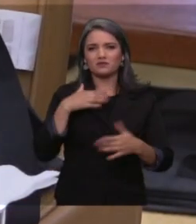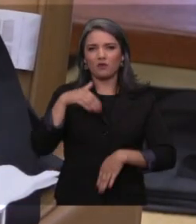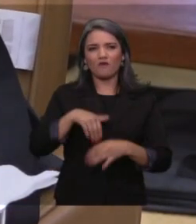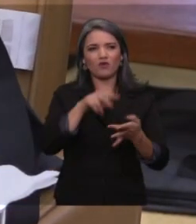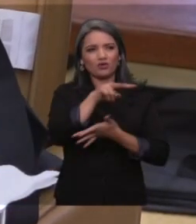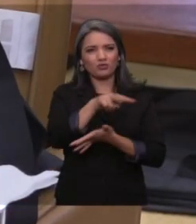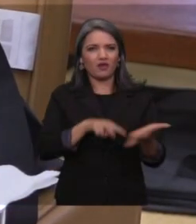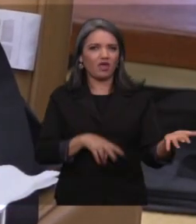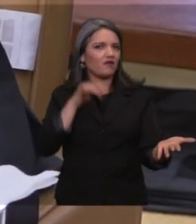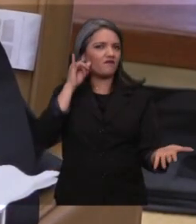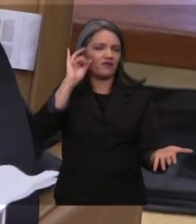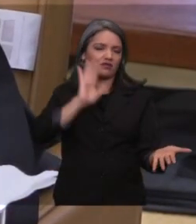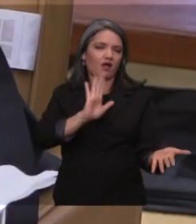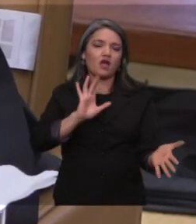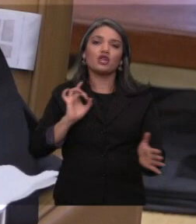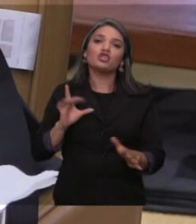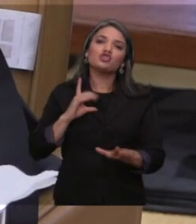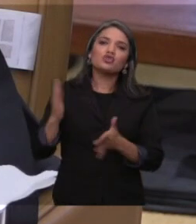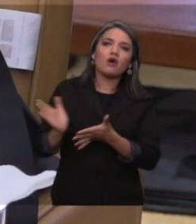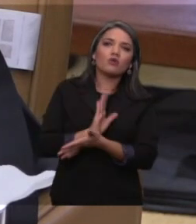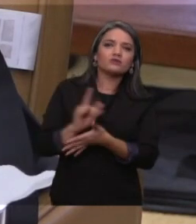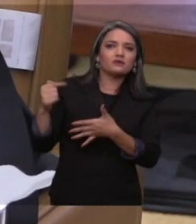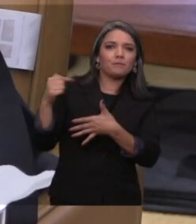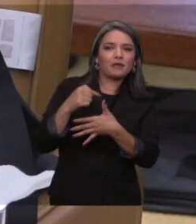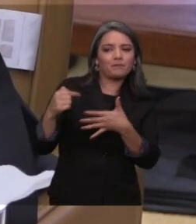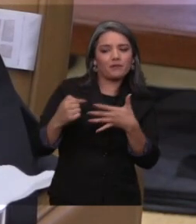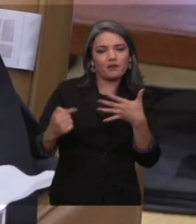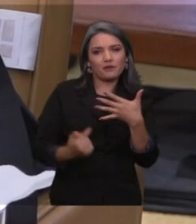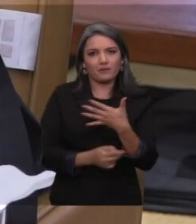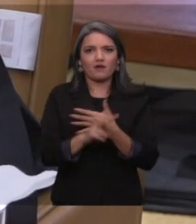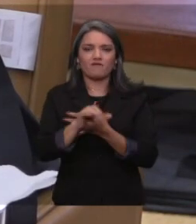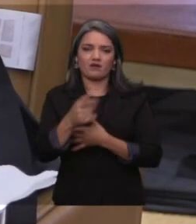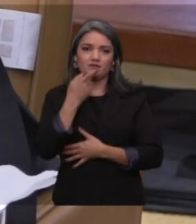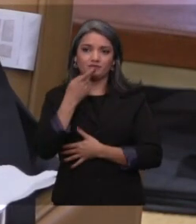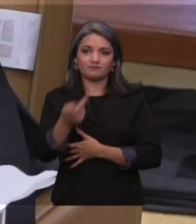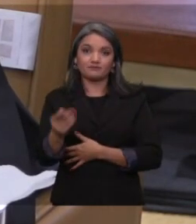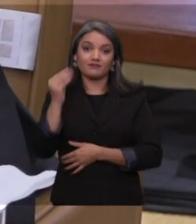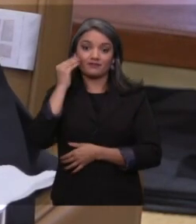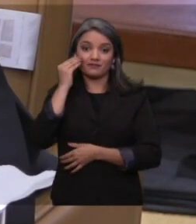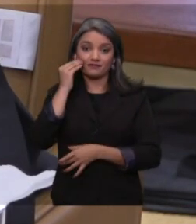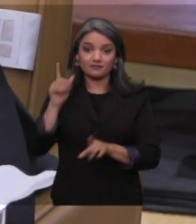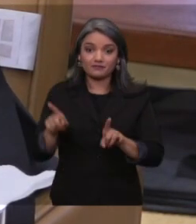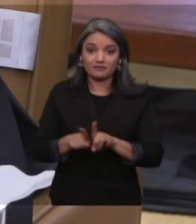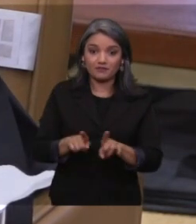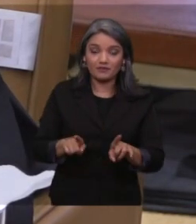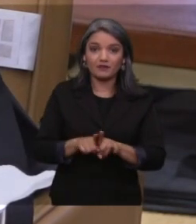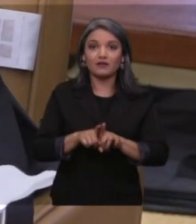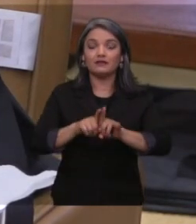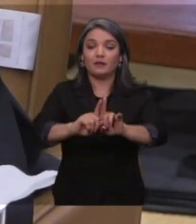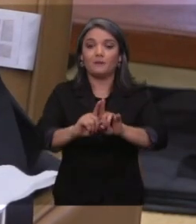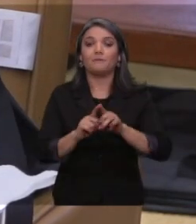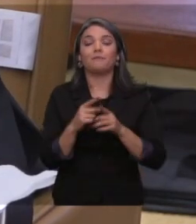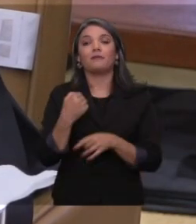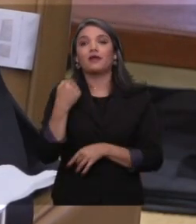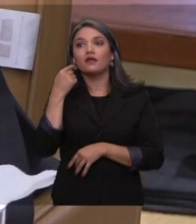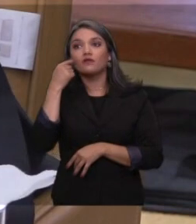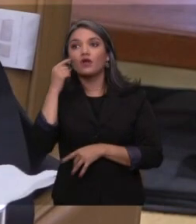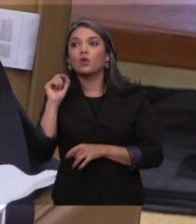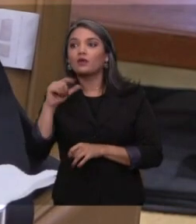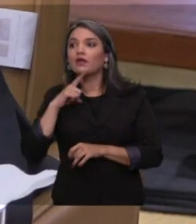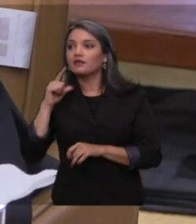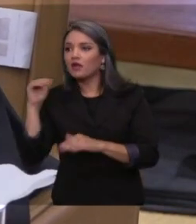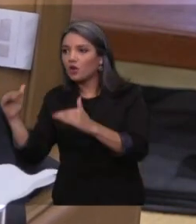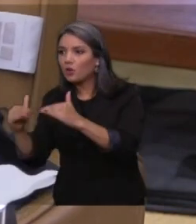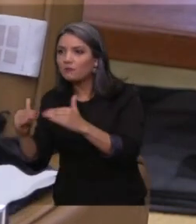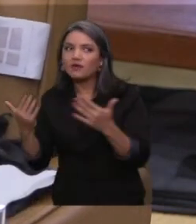apenas pontuar os argumentos e tentar delimitar bem o que é que temos de convergência e divergência até